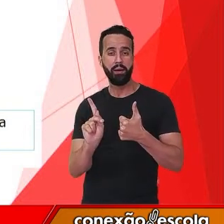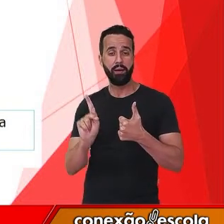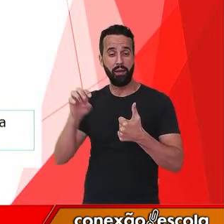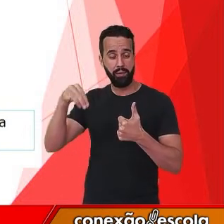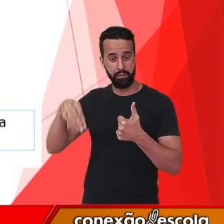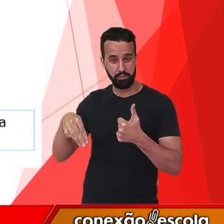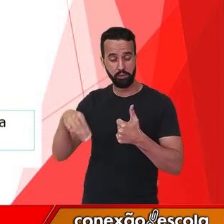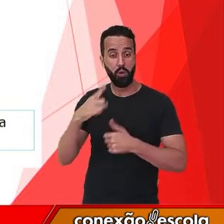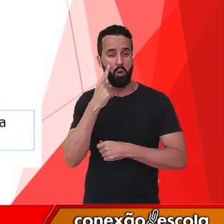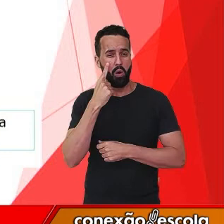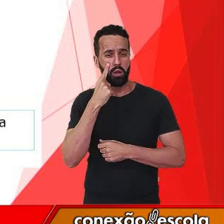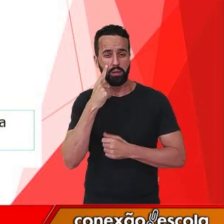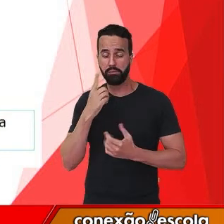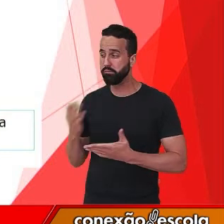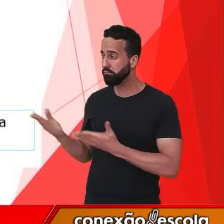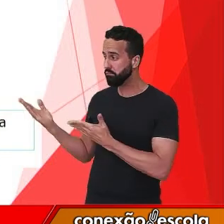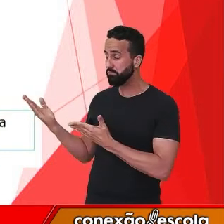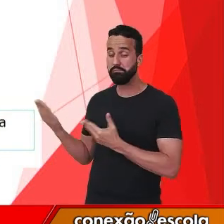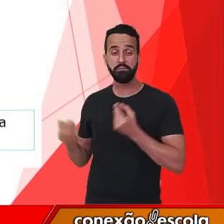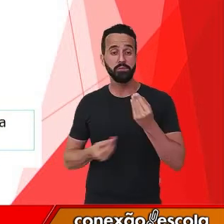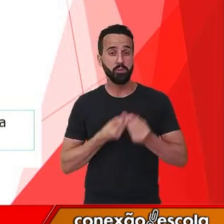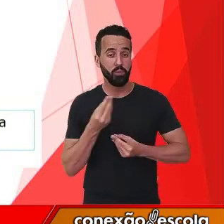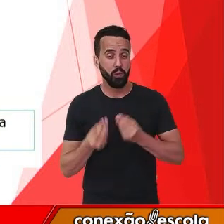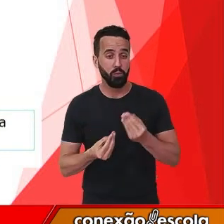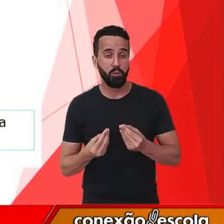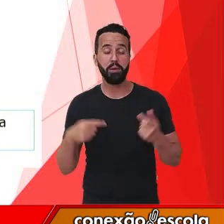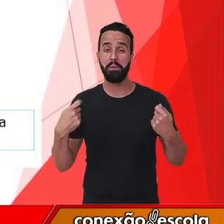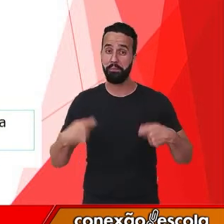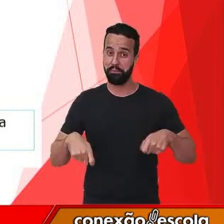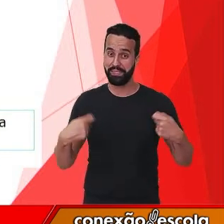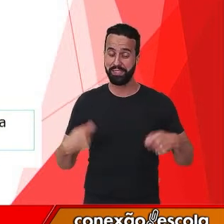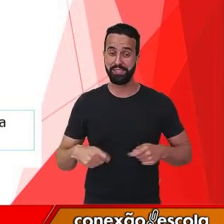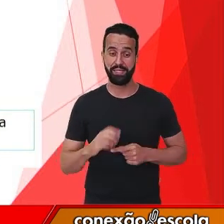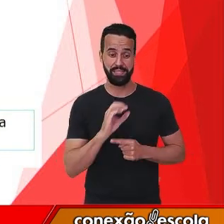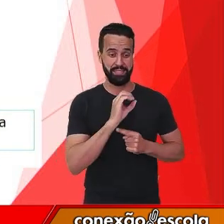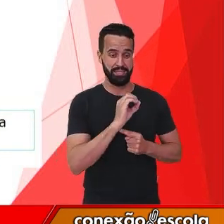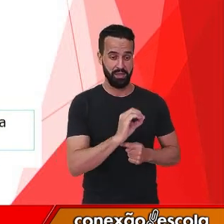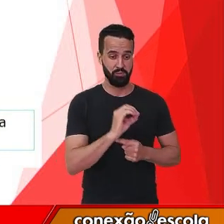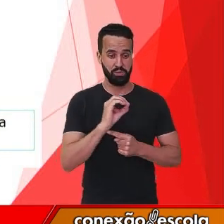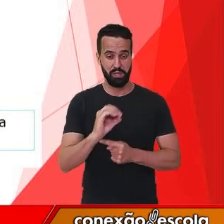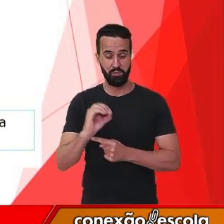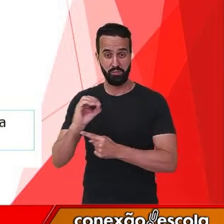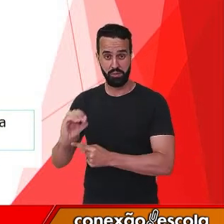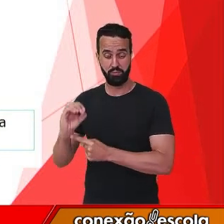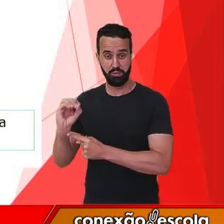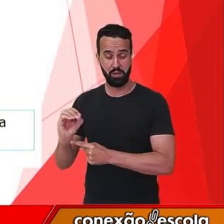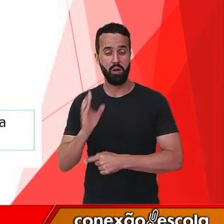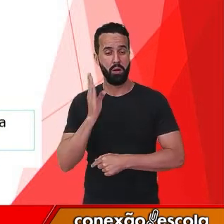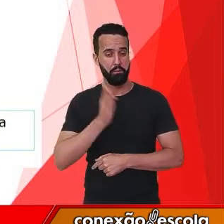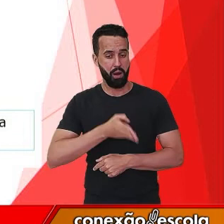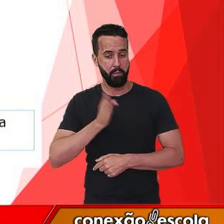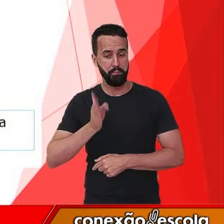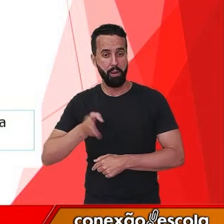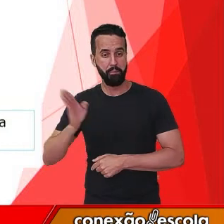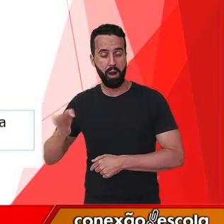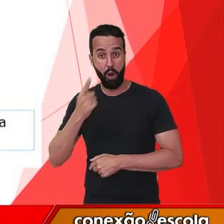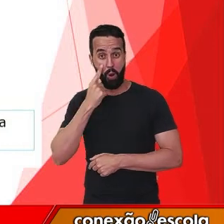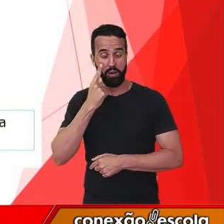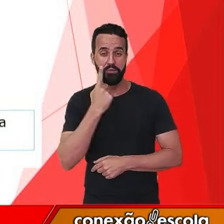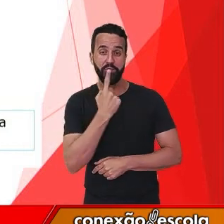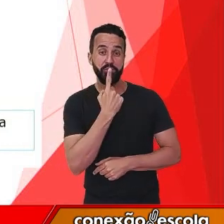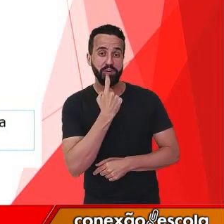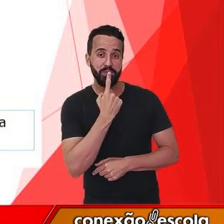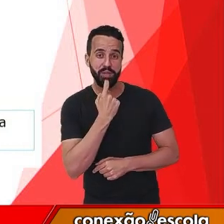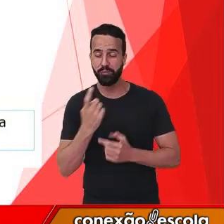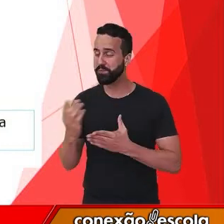macetinho para fazer essa conversão é cortar 5 zeros que estão aqui em vermelho